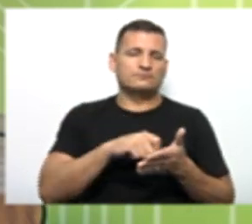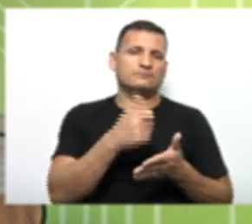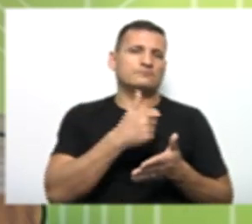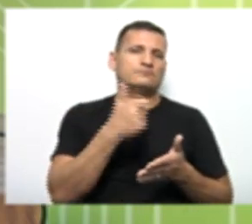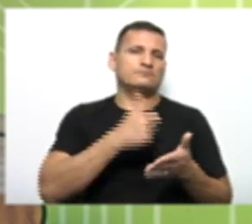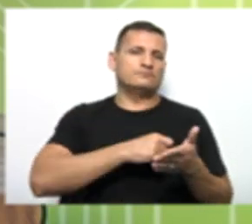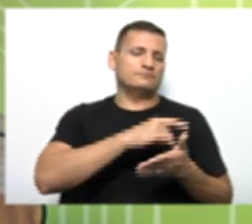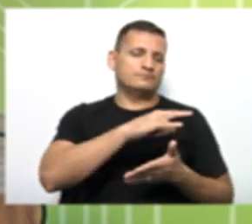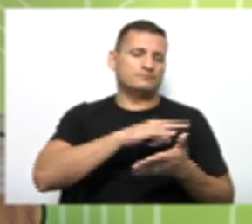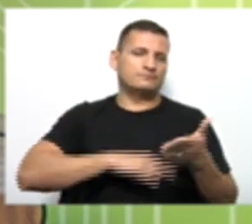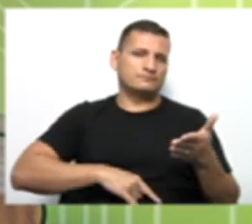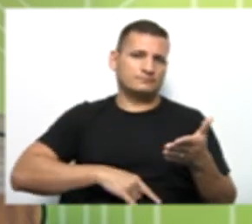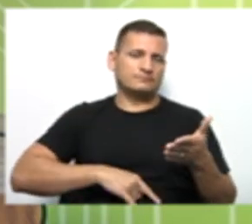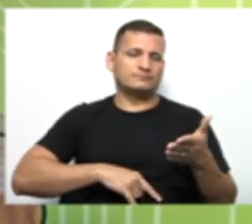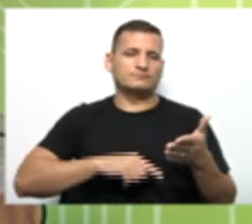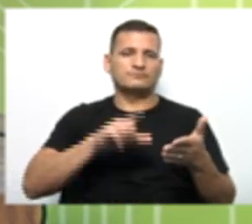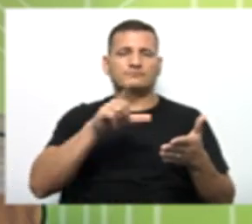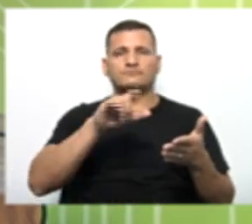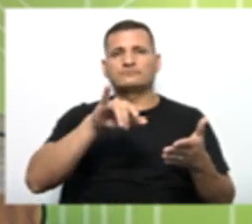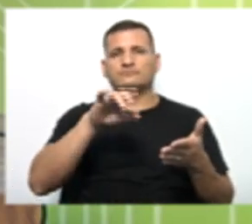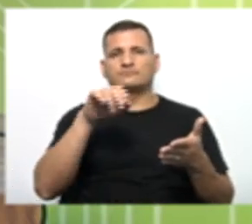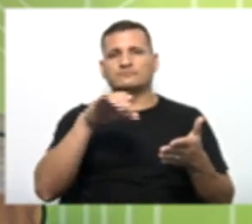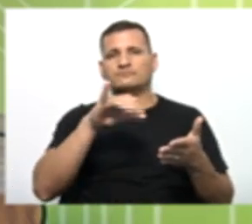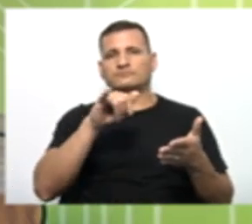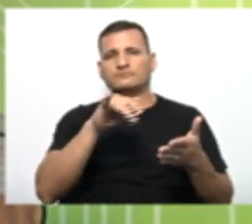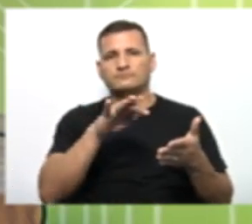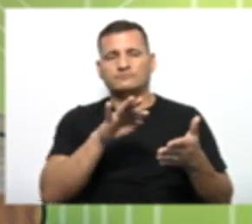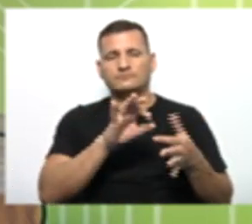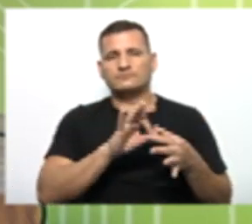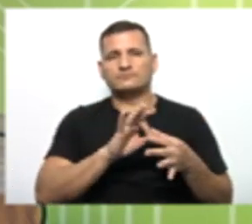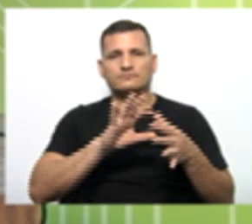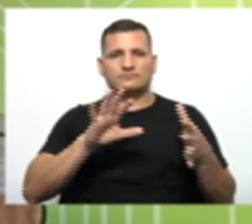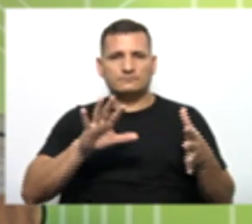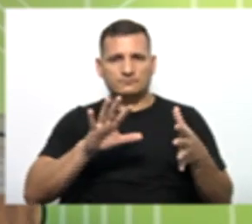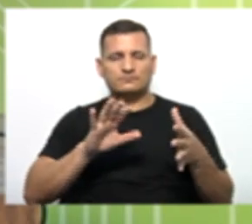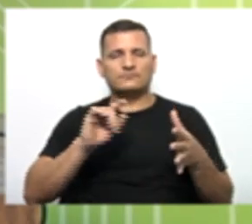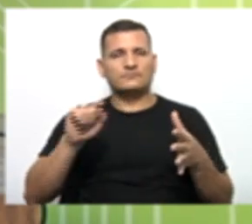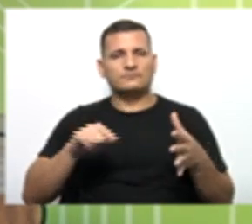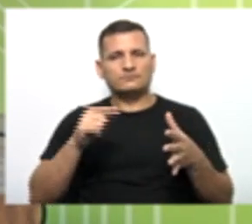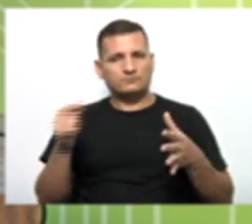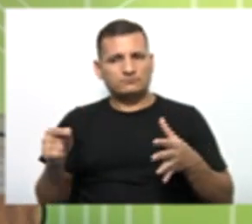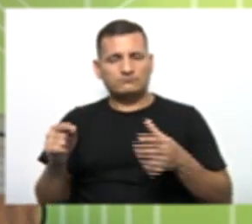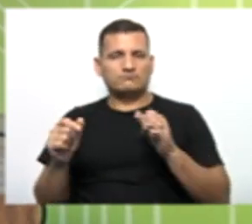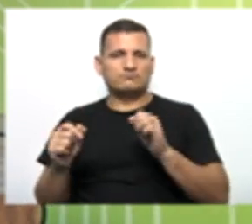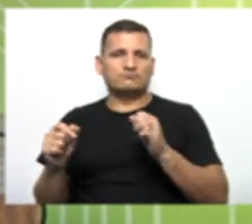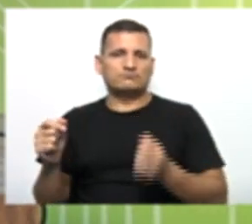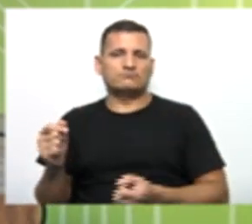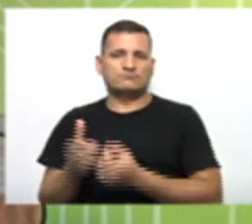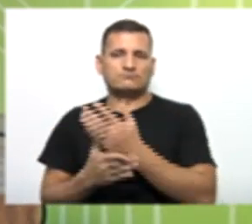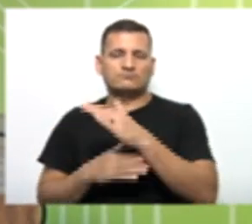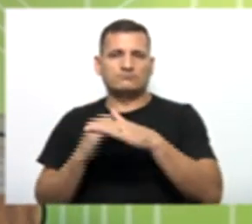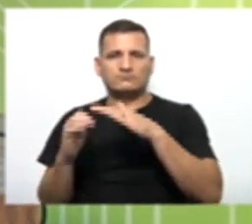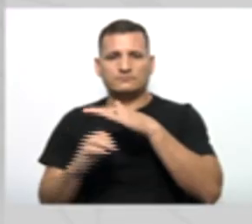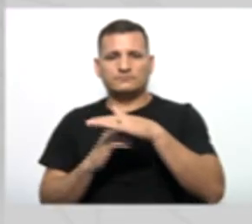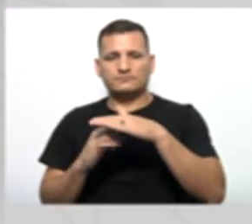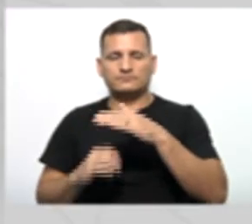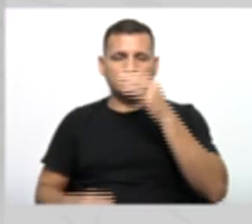que conseguir um licenciamento ambiental, uma autorização para que se possa ser montada essas empresas.